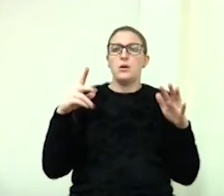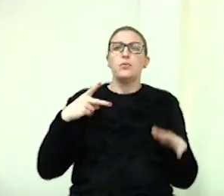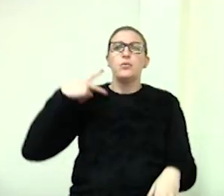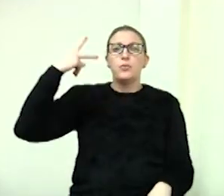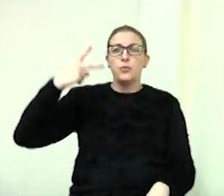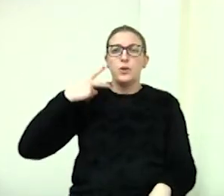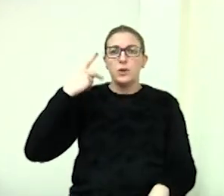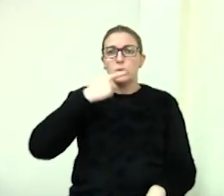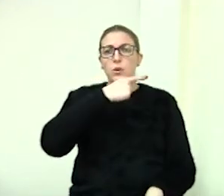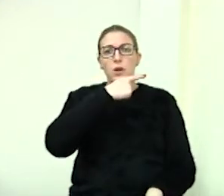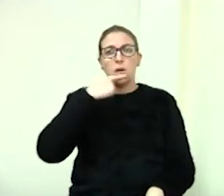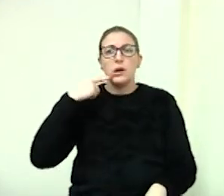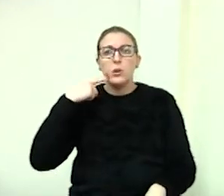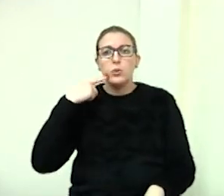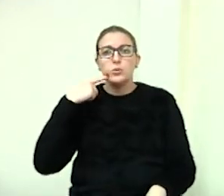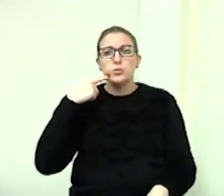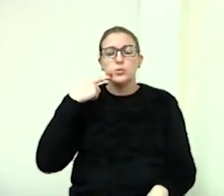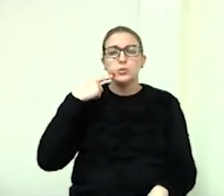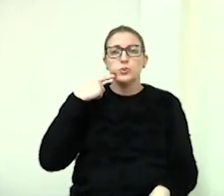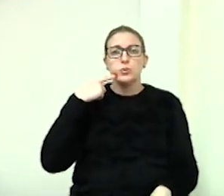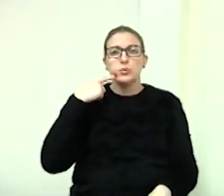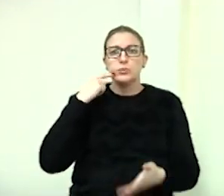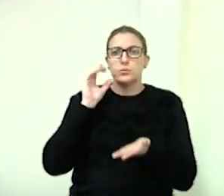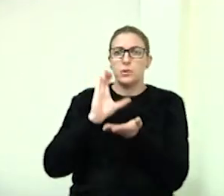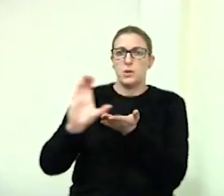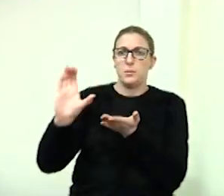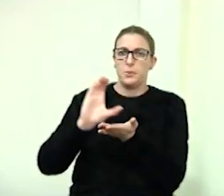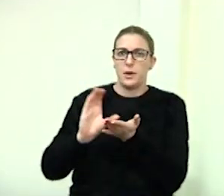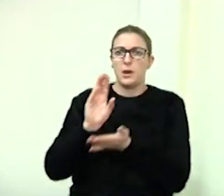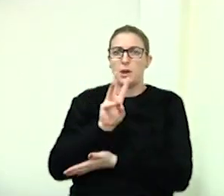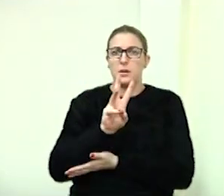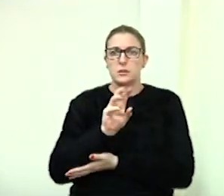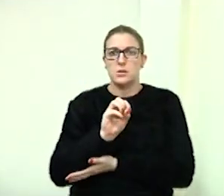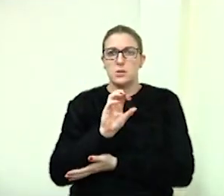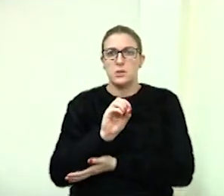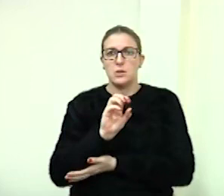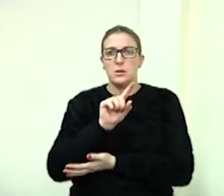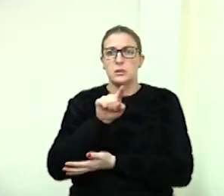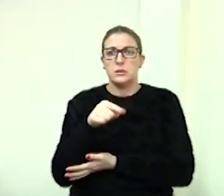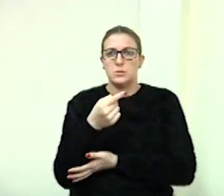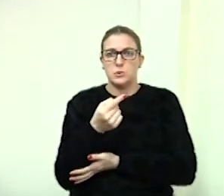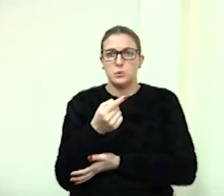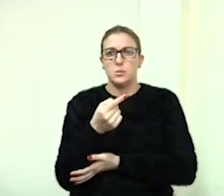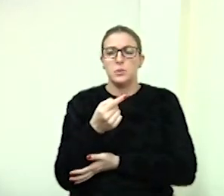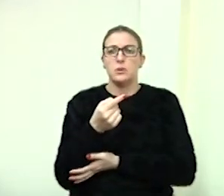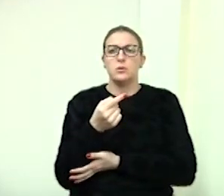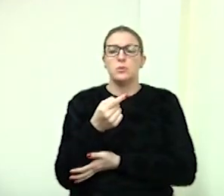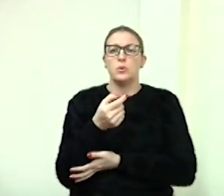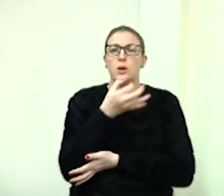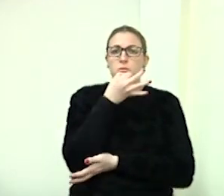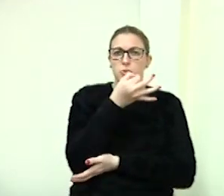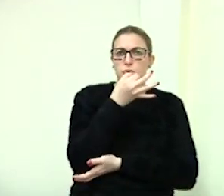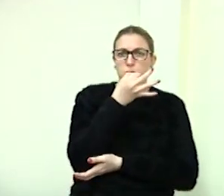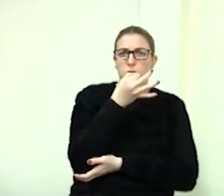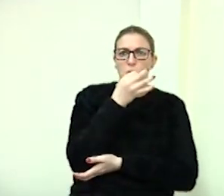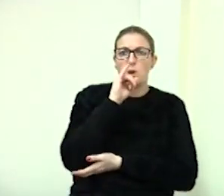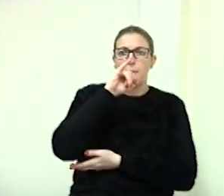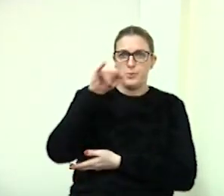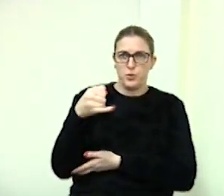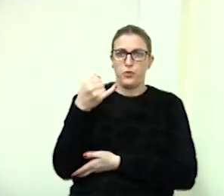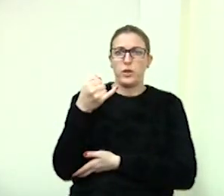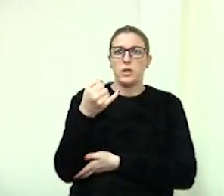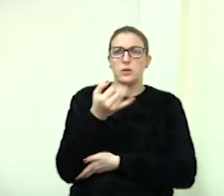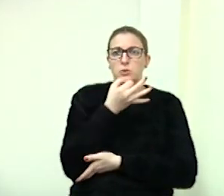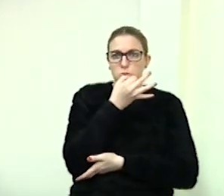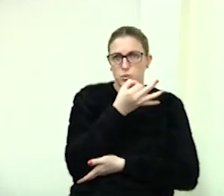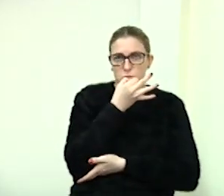Araújo aí, na questão do repasse dos 300 mil, e a sugestão, inclusive, foi aproveitando o gancho da